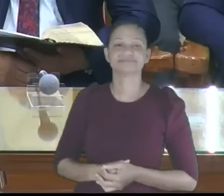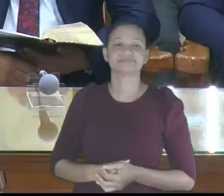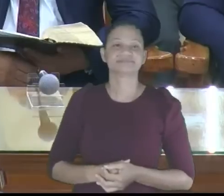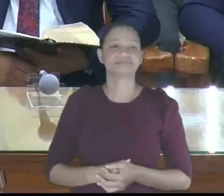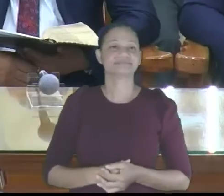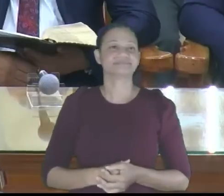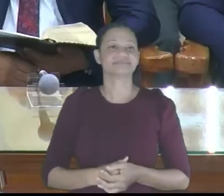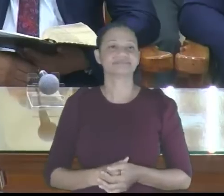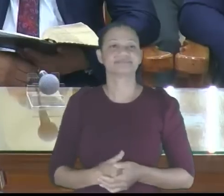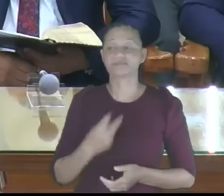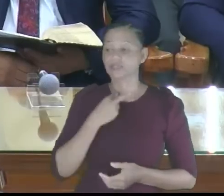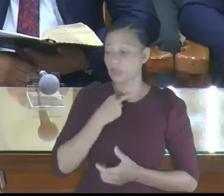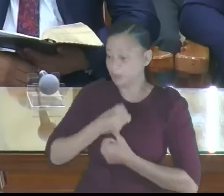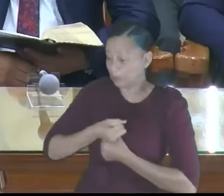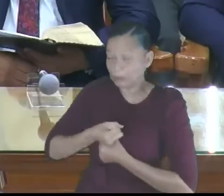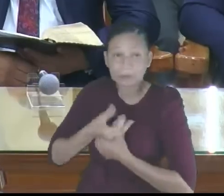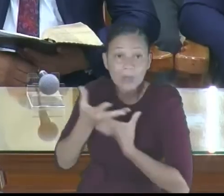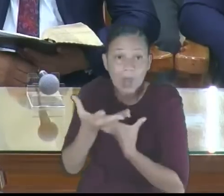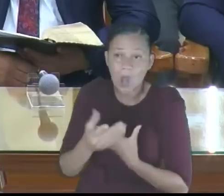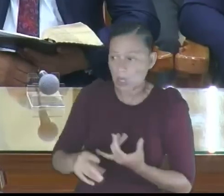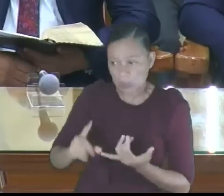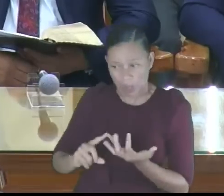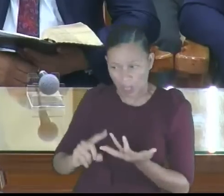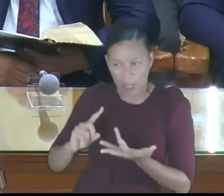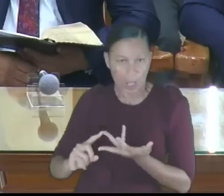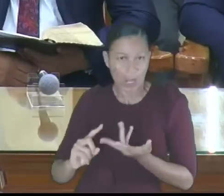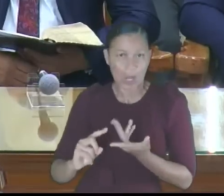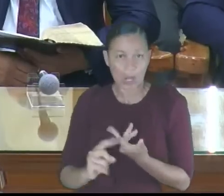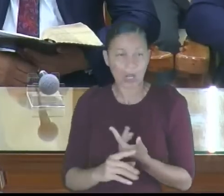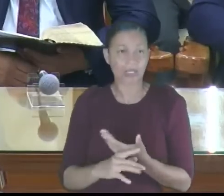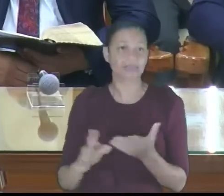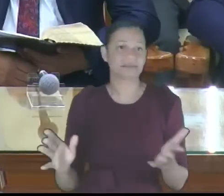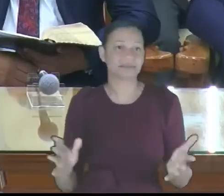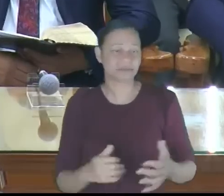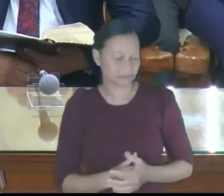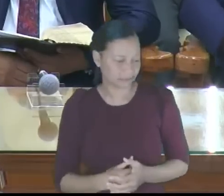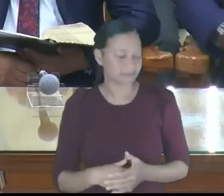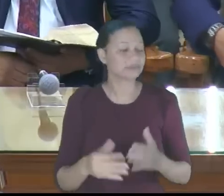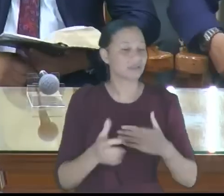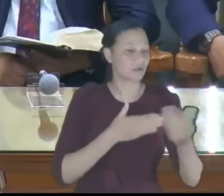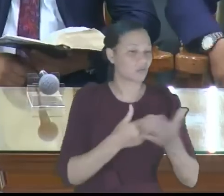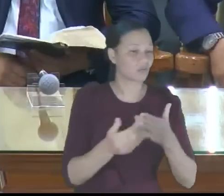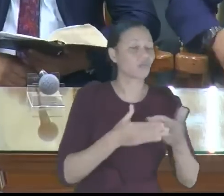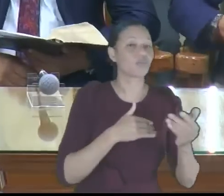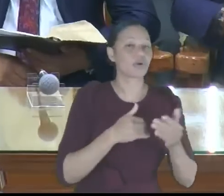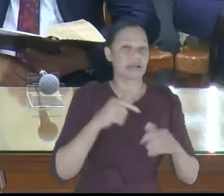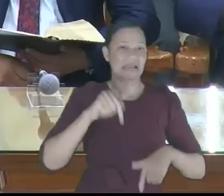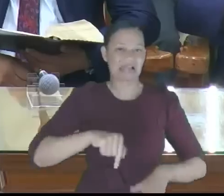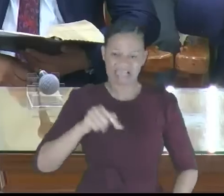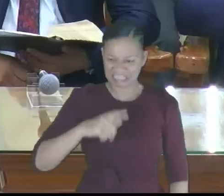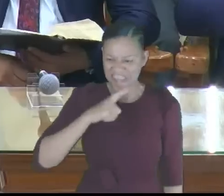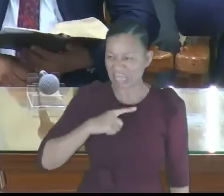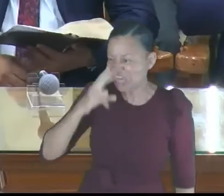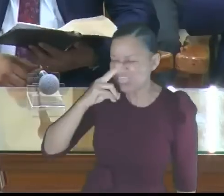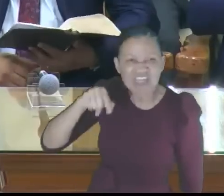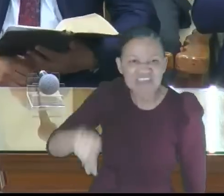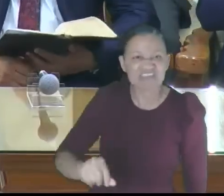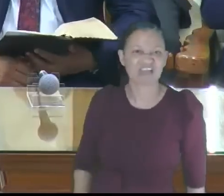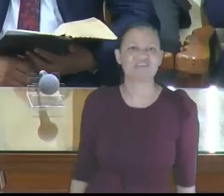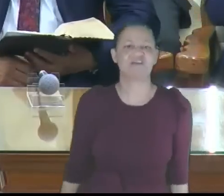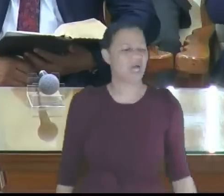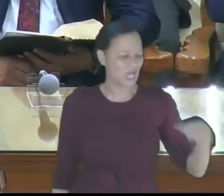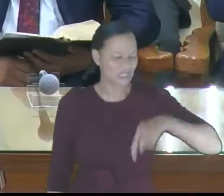Não pode dar desabafo. Tem igreja por aí fora que o povo dá desabafo, né? Aqui tem crente assim, aqui